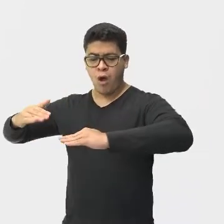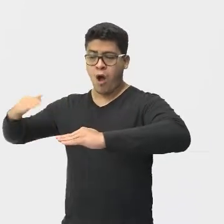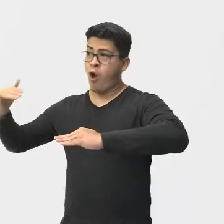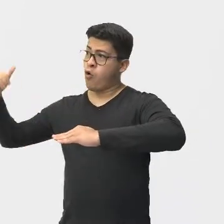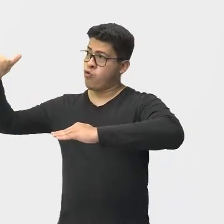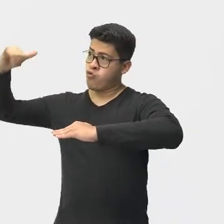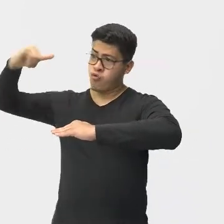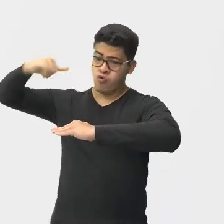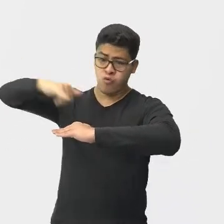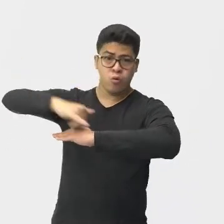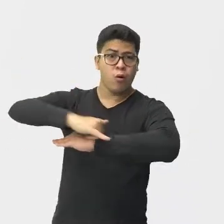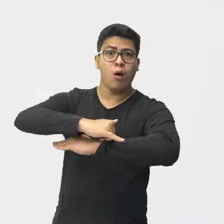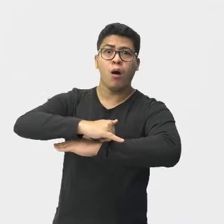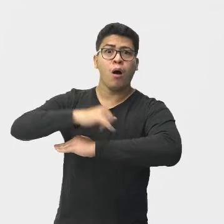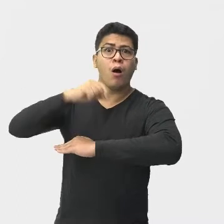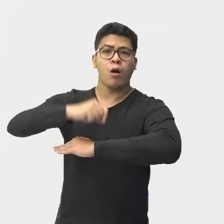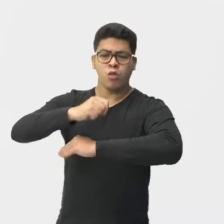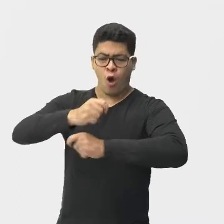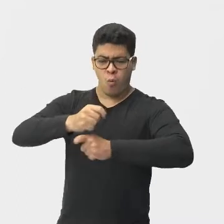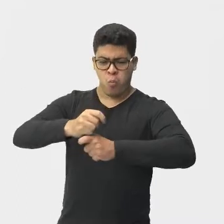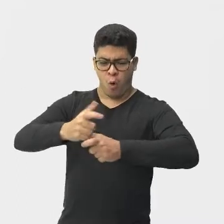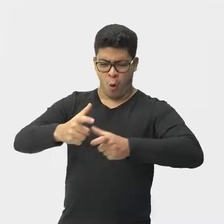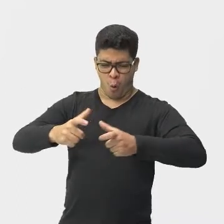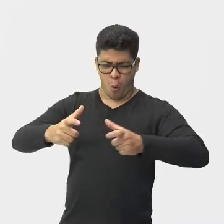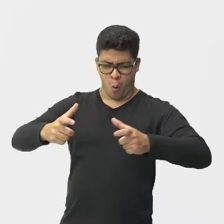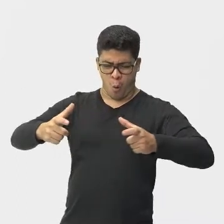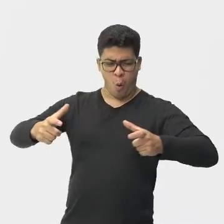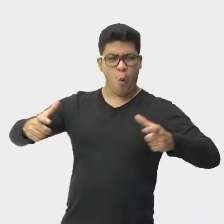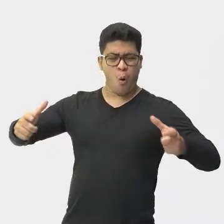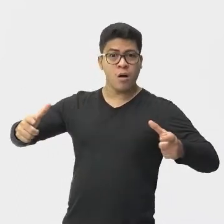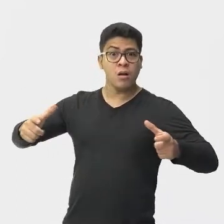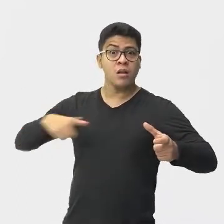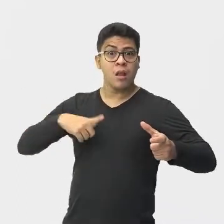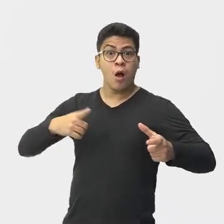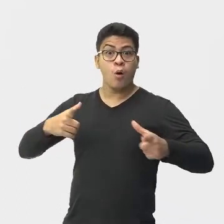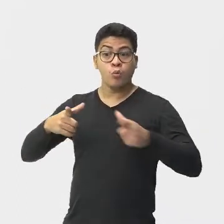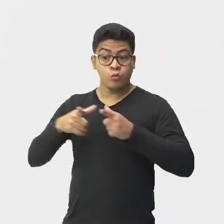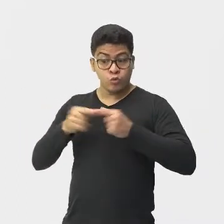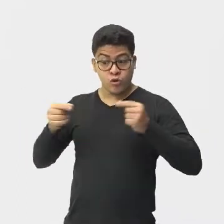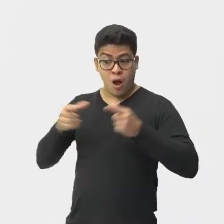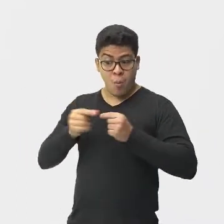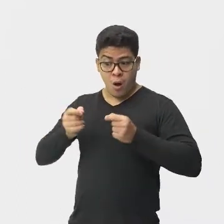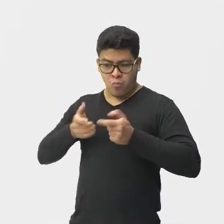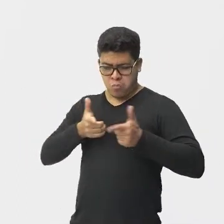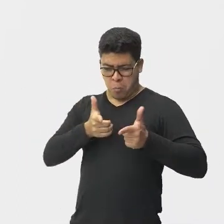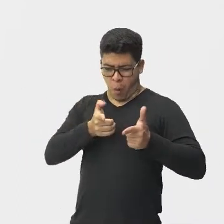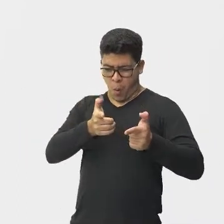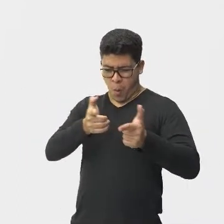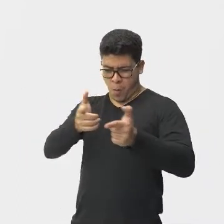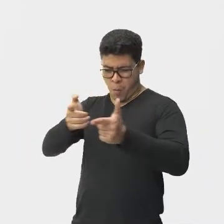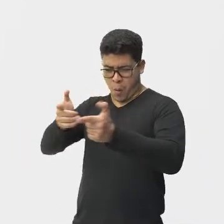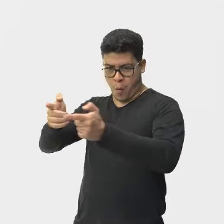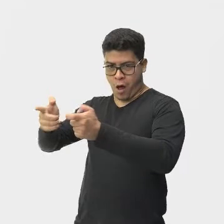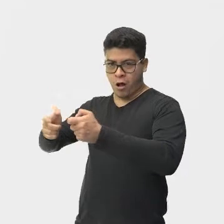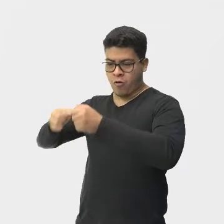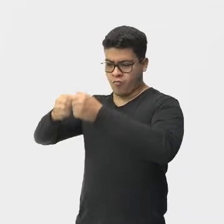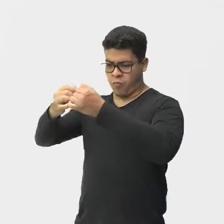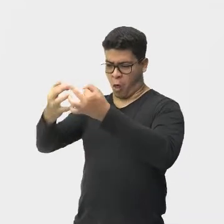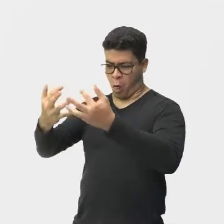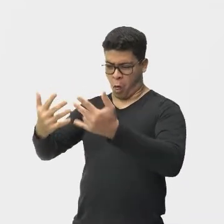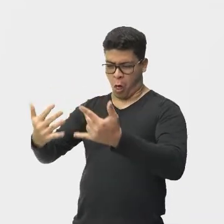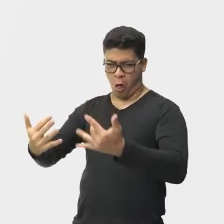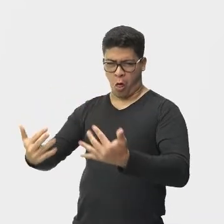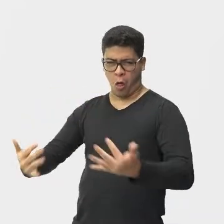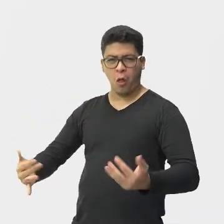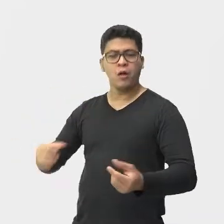ver que vai ser um grande porta-aviões estadunidense que vai ser atacado lá em Pearl Harbor. As batalhas eram travadas